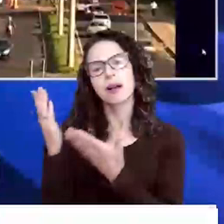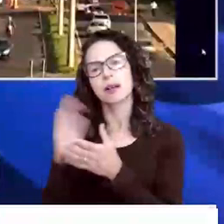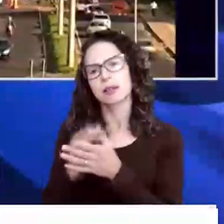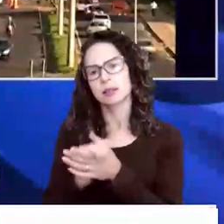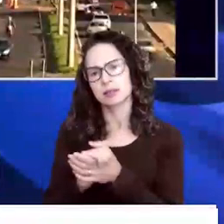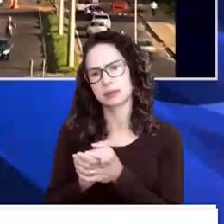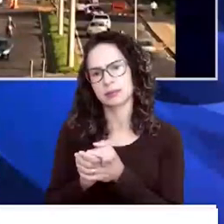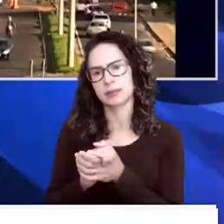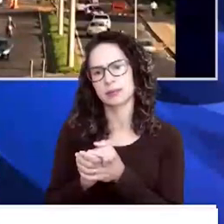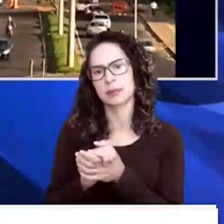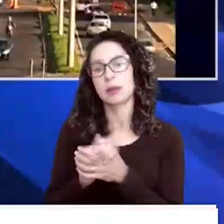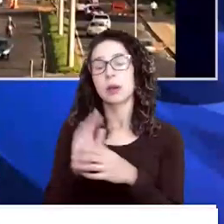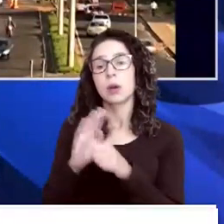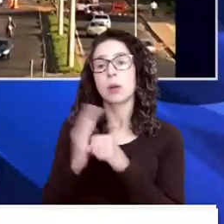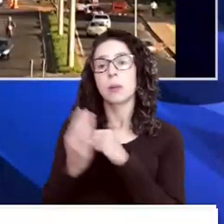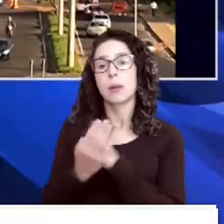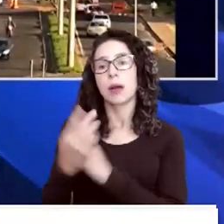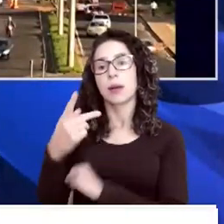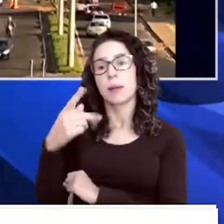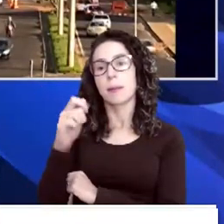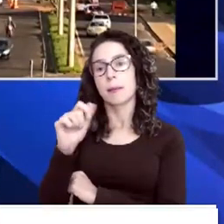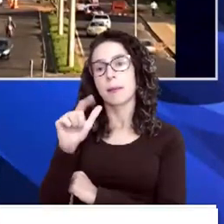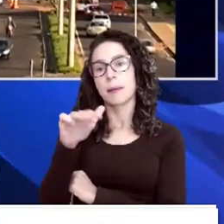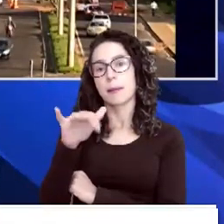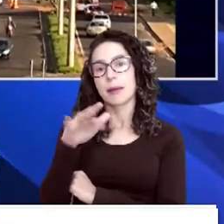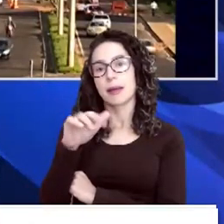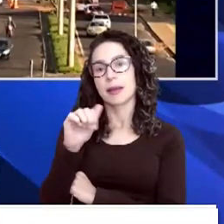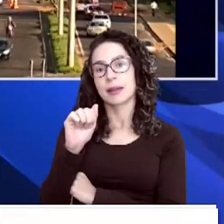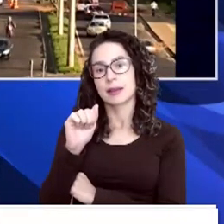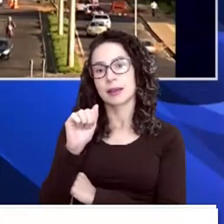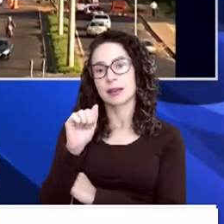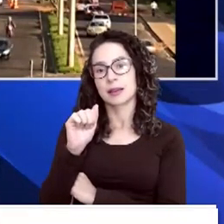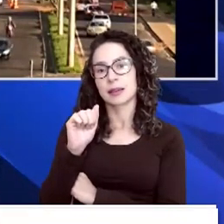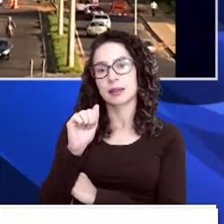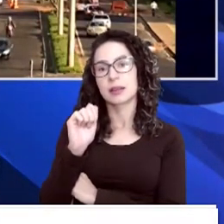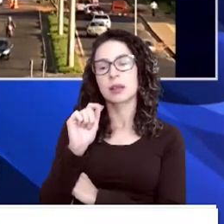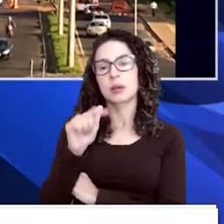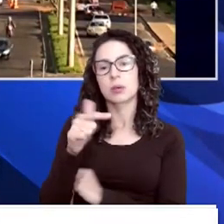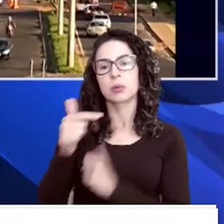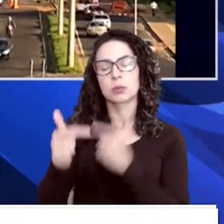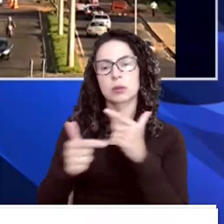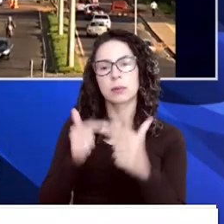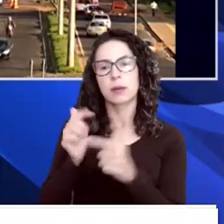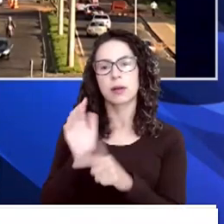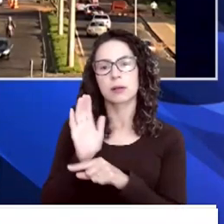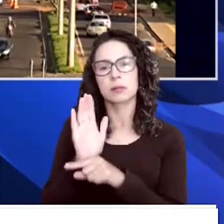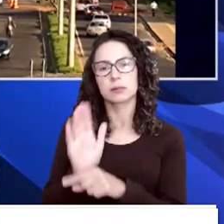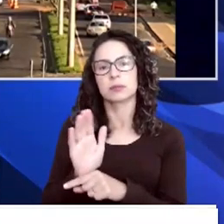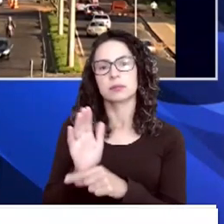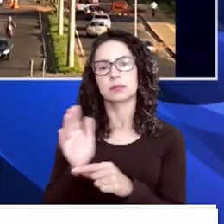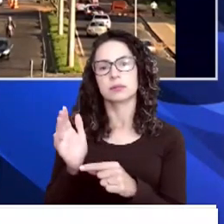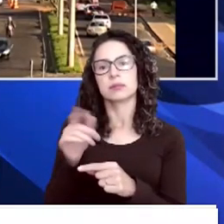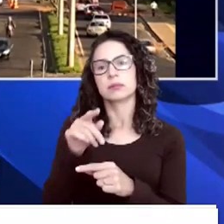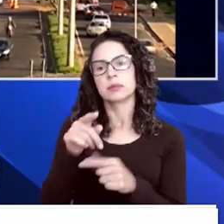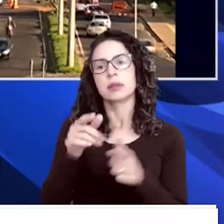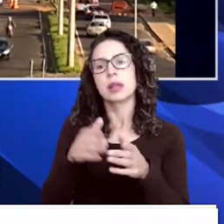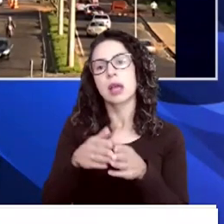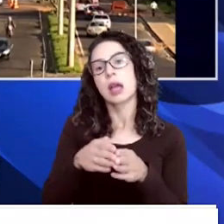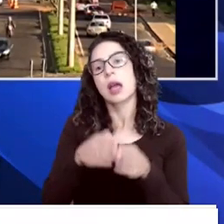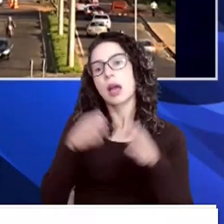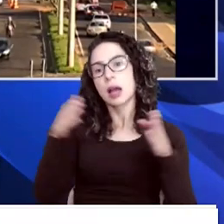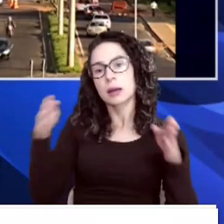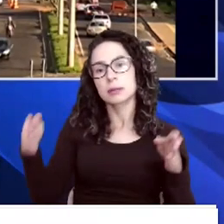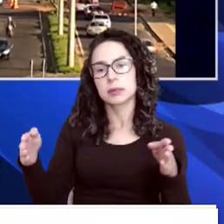entrada do Jardim Palmeiras, com o serviço que está sendo prestado lá, que está sendo feito, de ampliação lá,